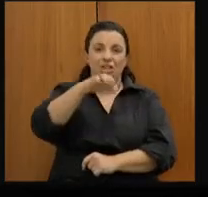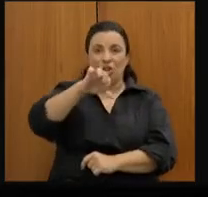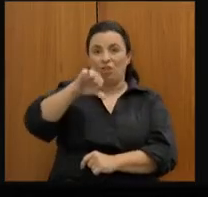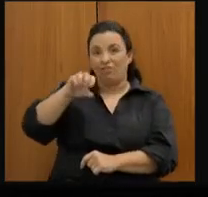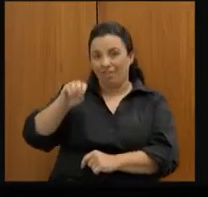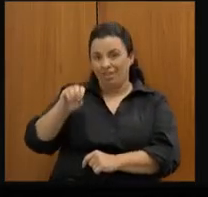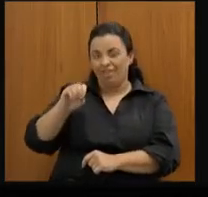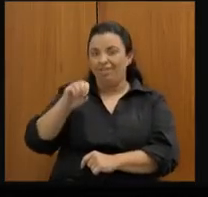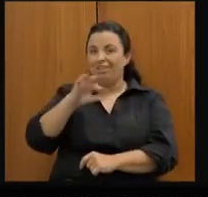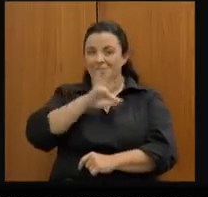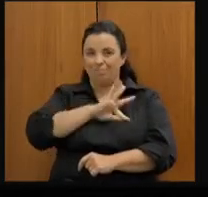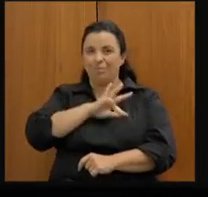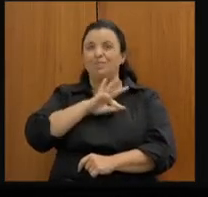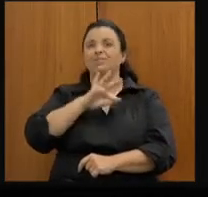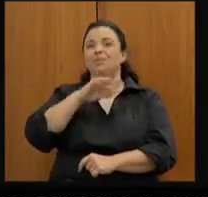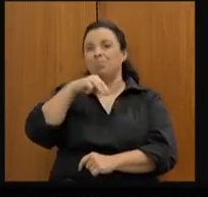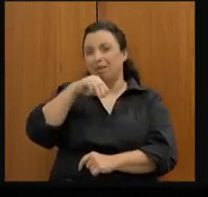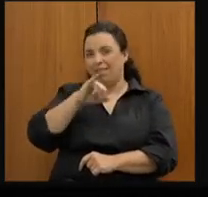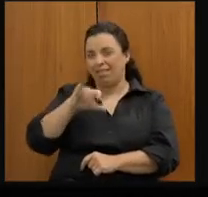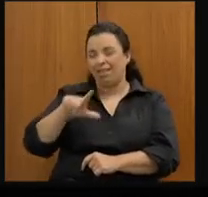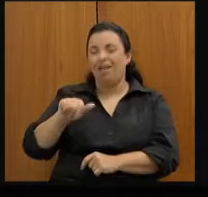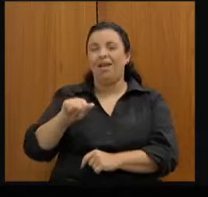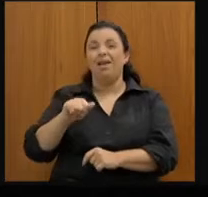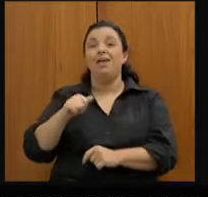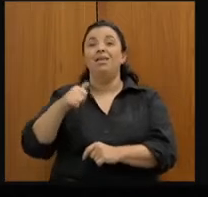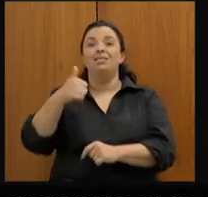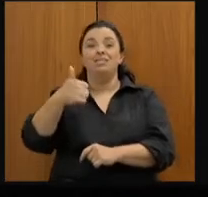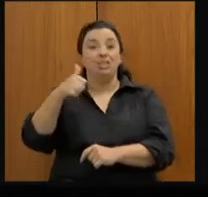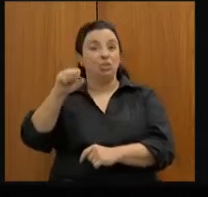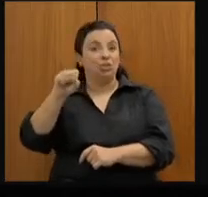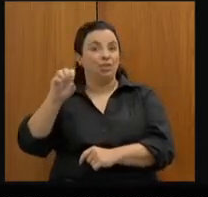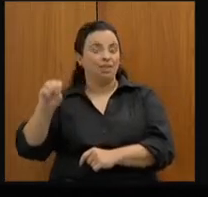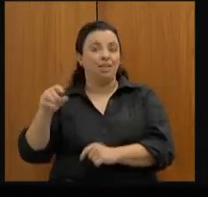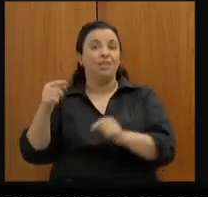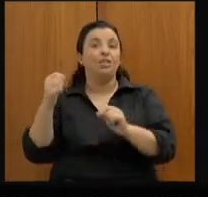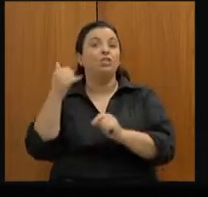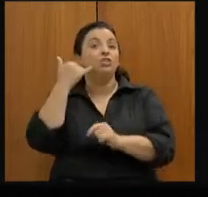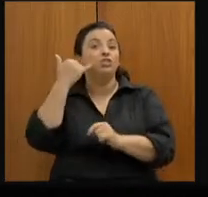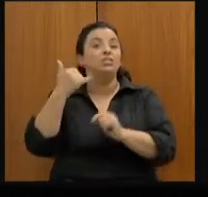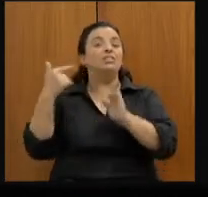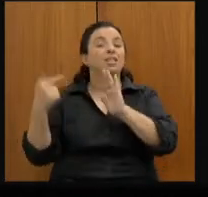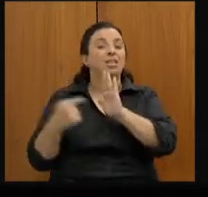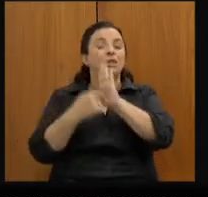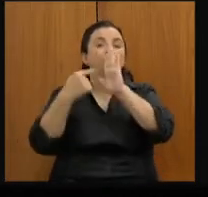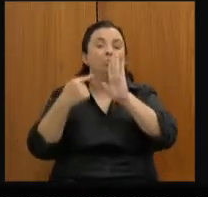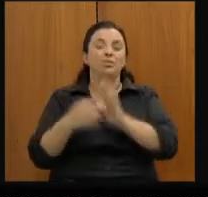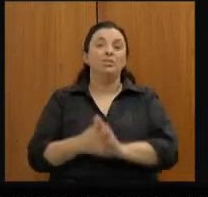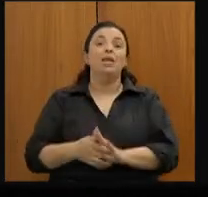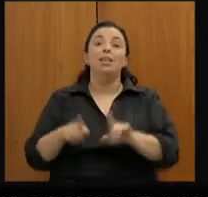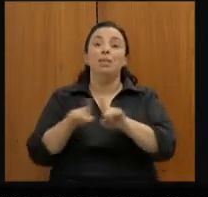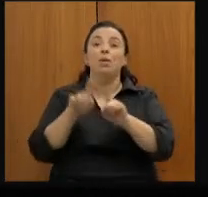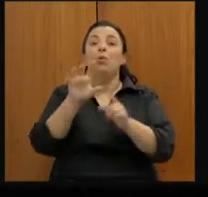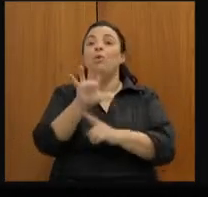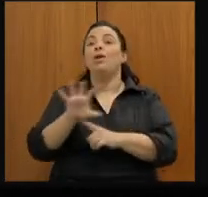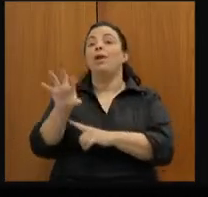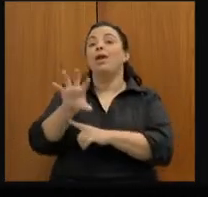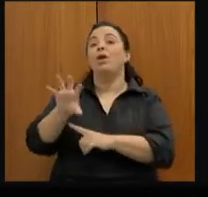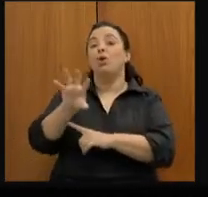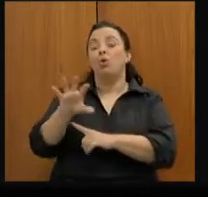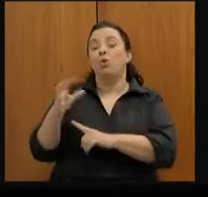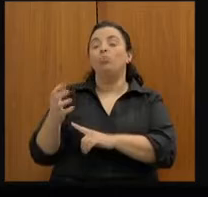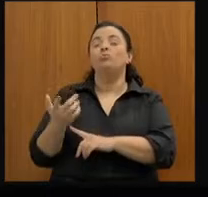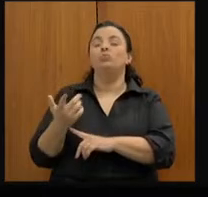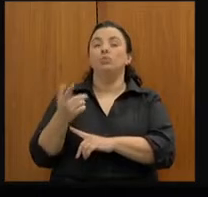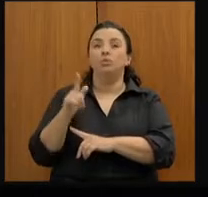disque-denúncia E também o QR Code da delegacia virtual se for uma ideia da